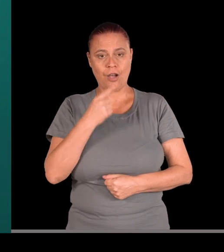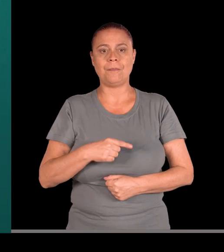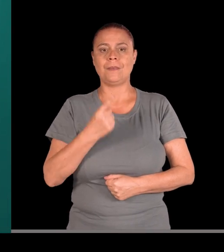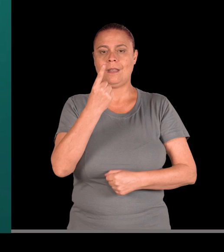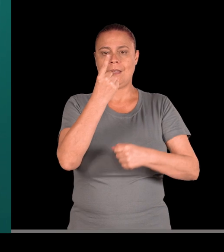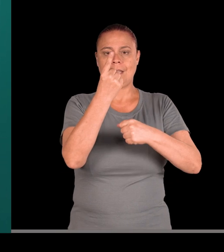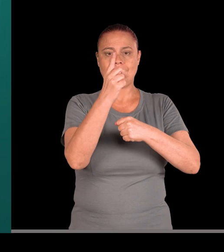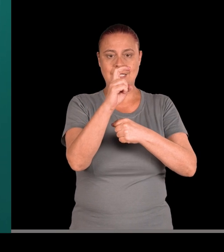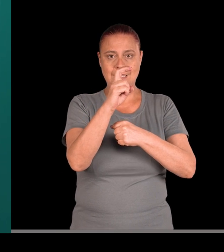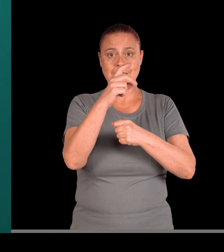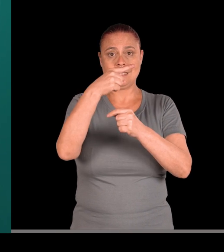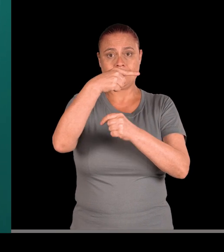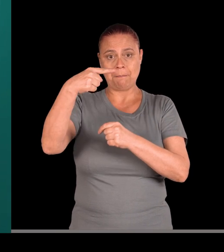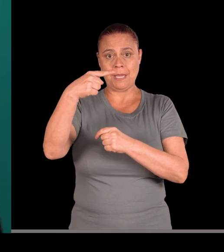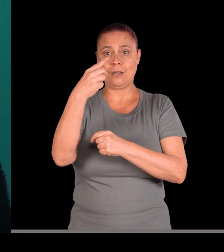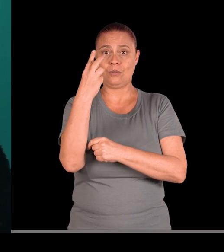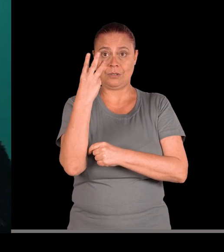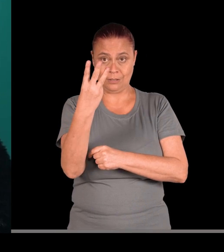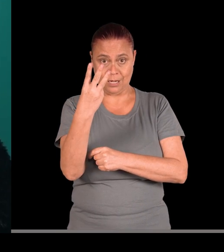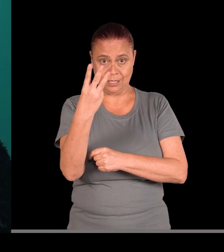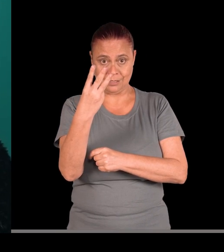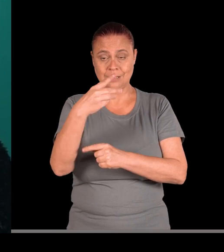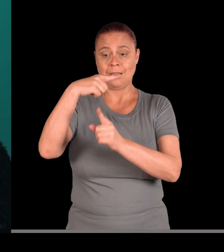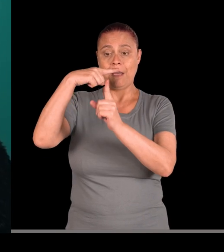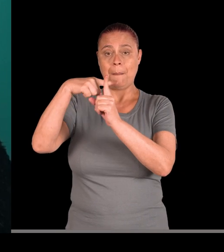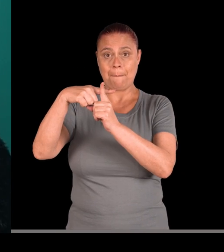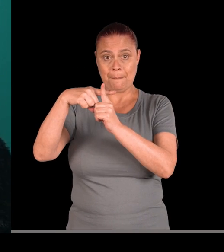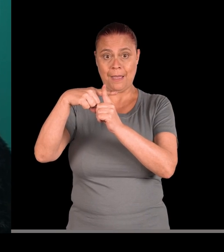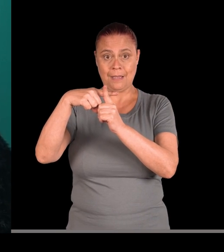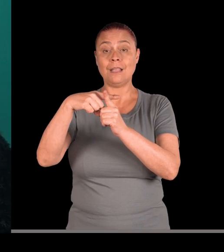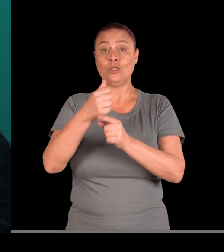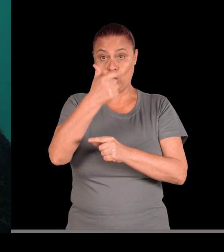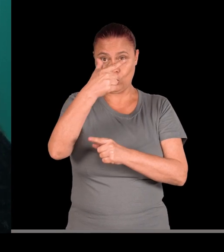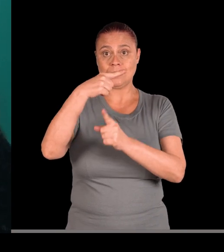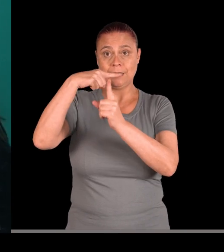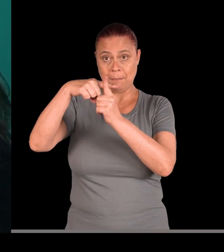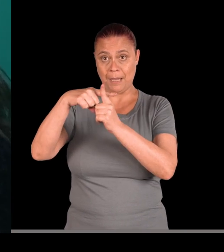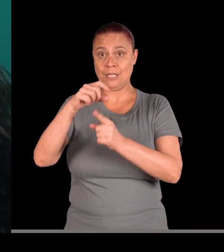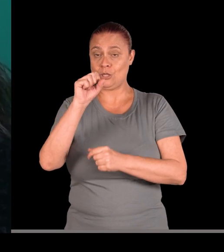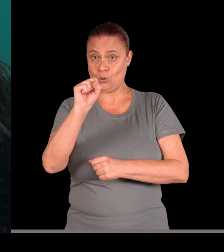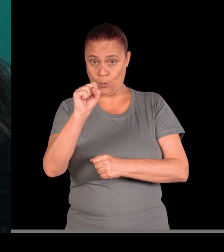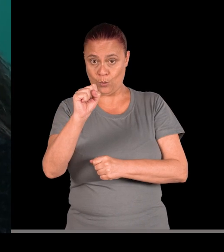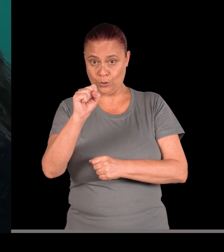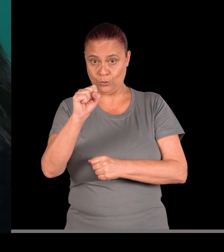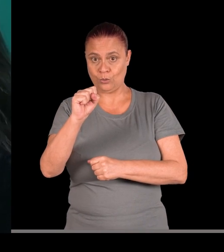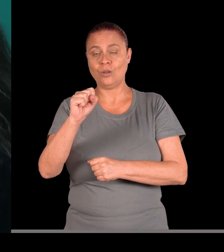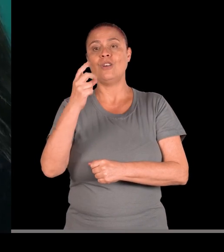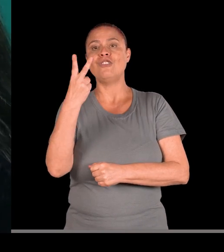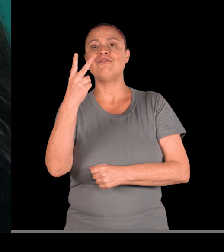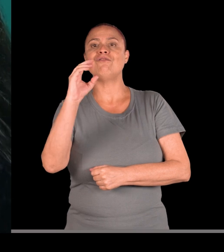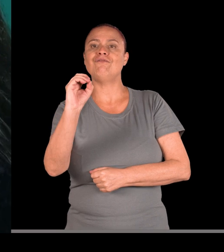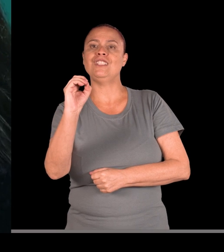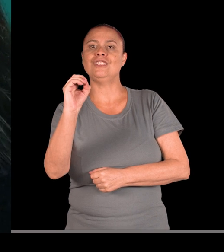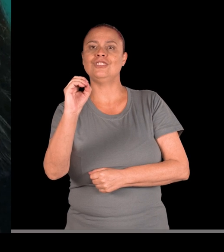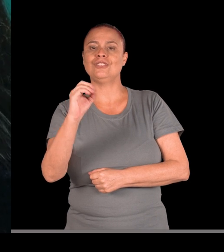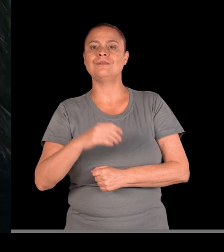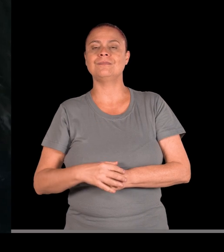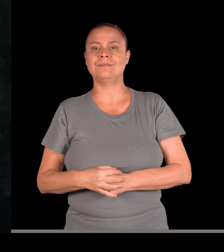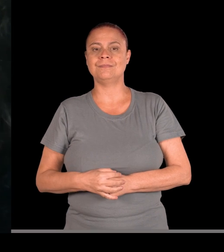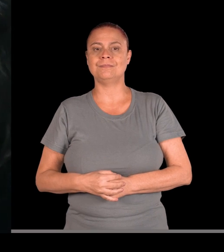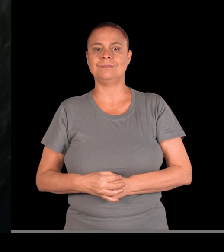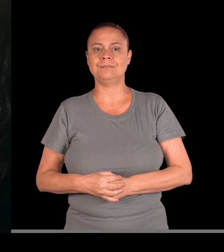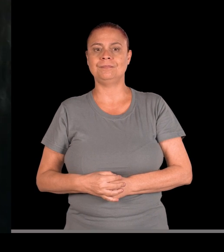ficar? 15 menos 3, 12. 12 mais 8,